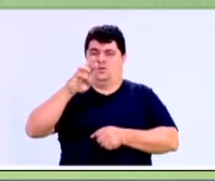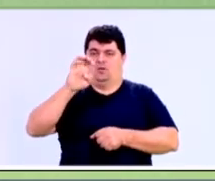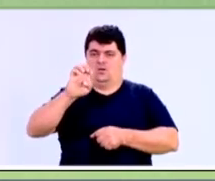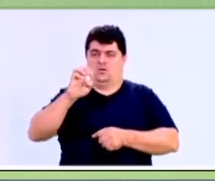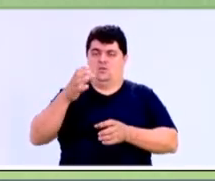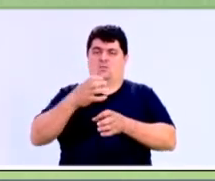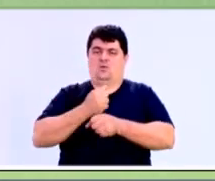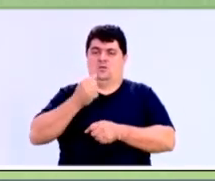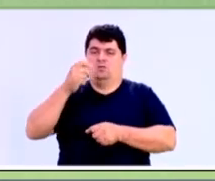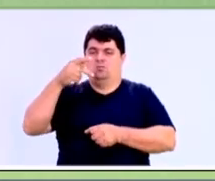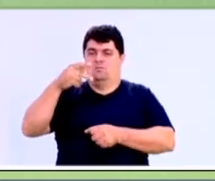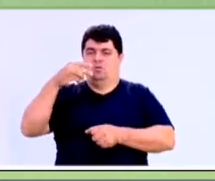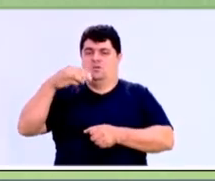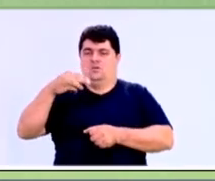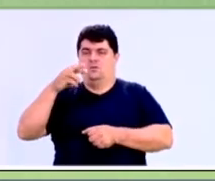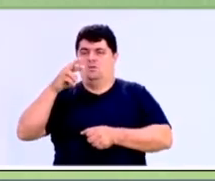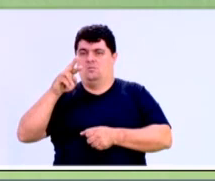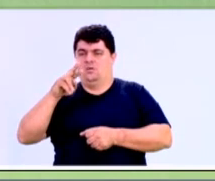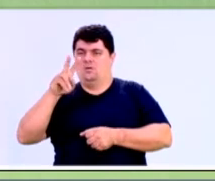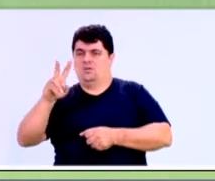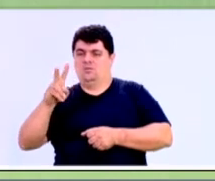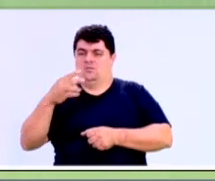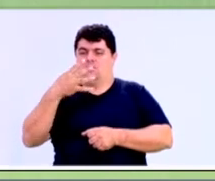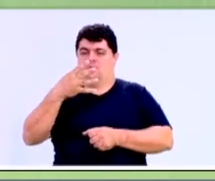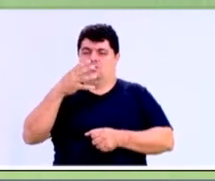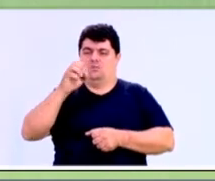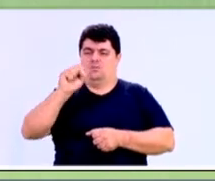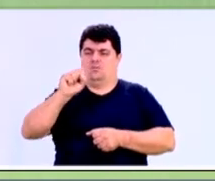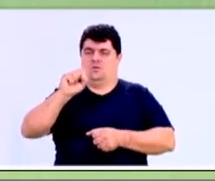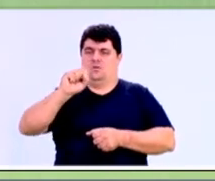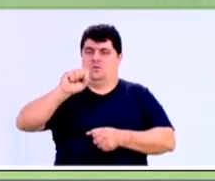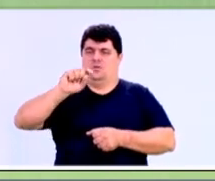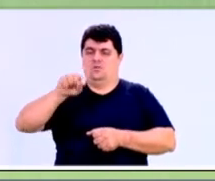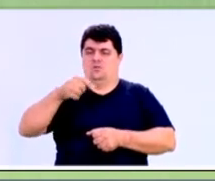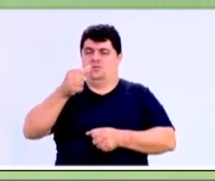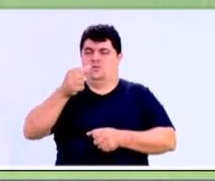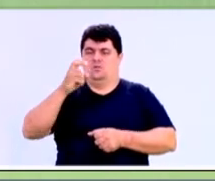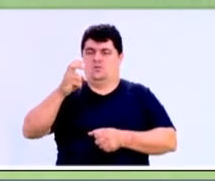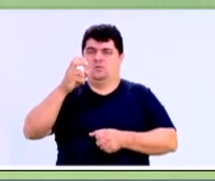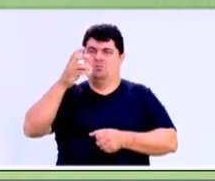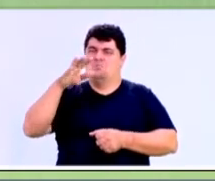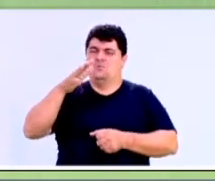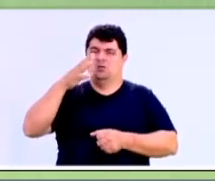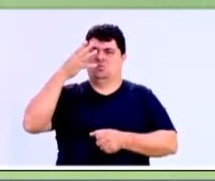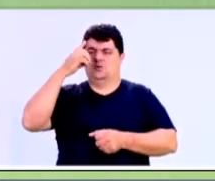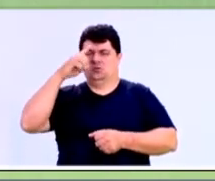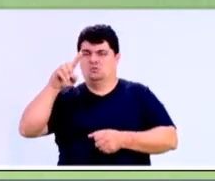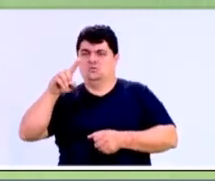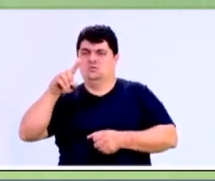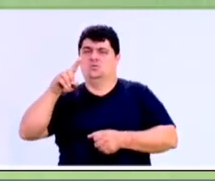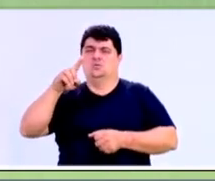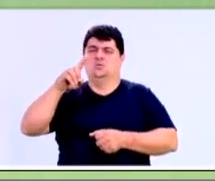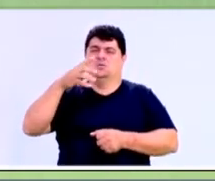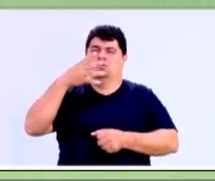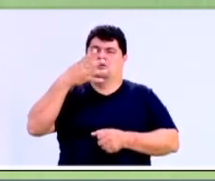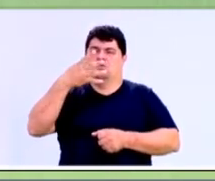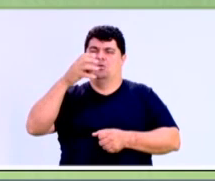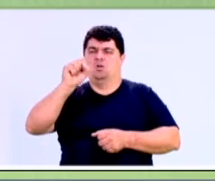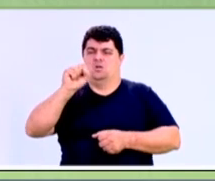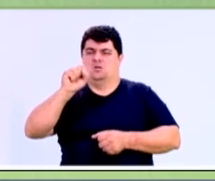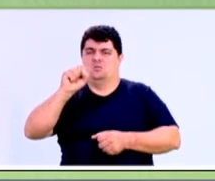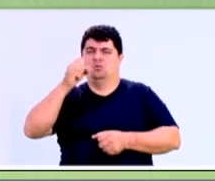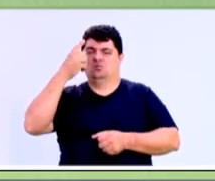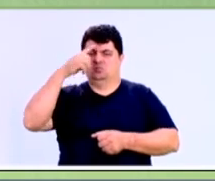PMRV é igual a 48,65 dias. Então, eu demoro 48,65 dias